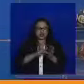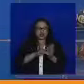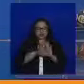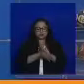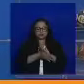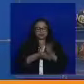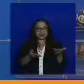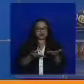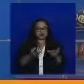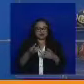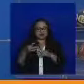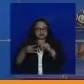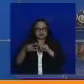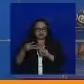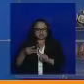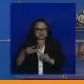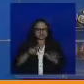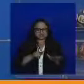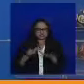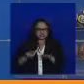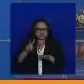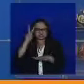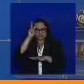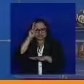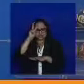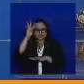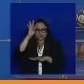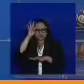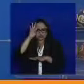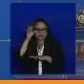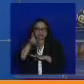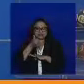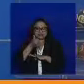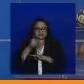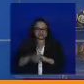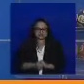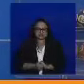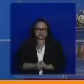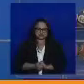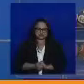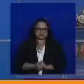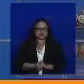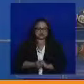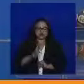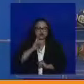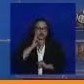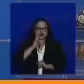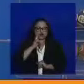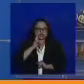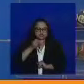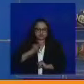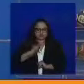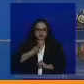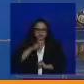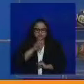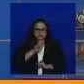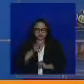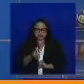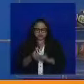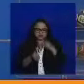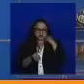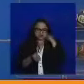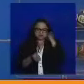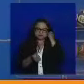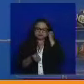Lotomania agora com 3 sorteios semanais, às segundas, quartas e sextas. Bola rosa, número 56.